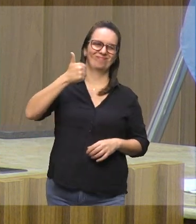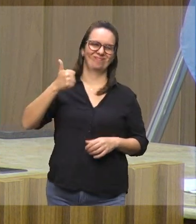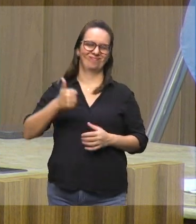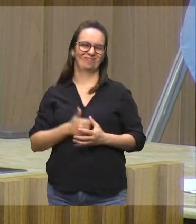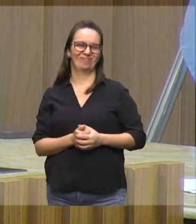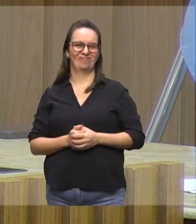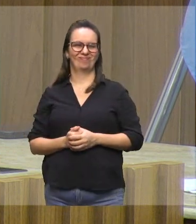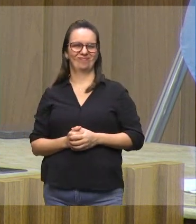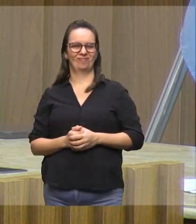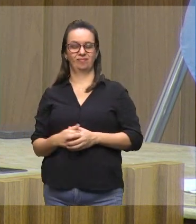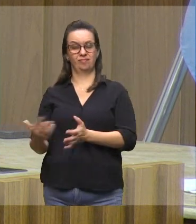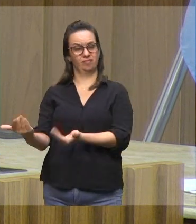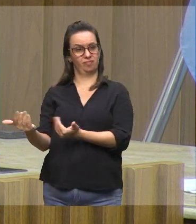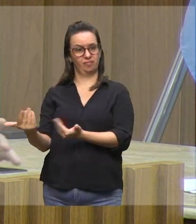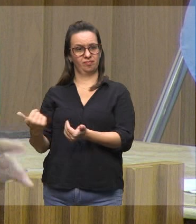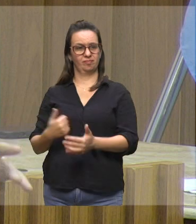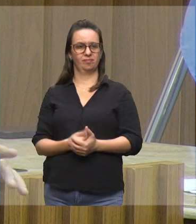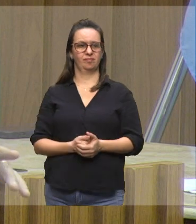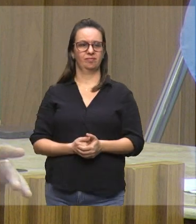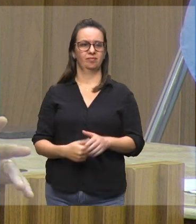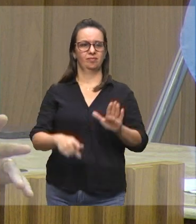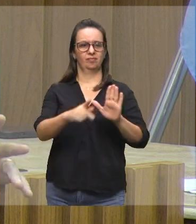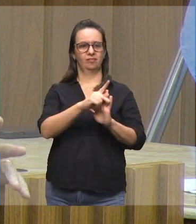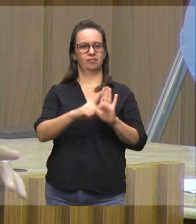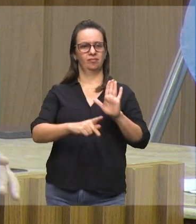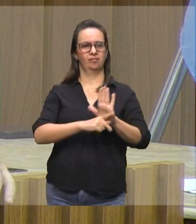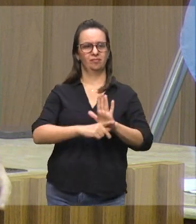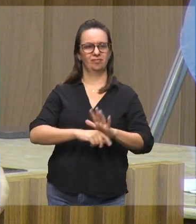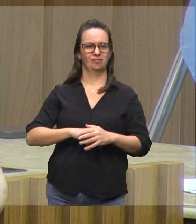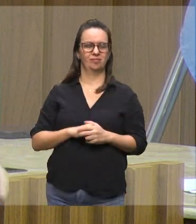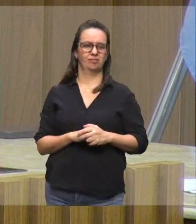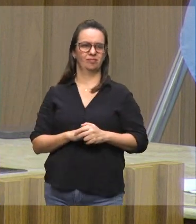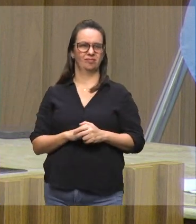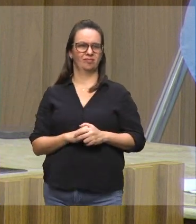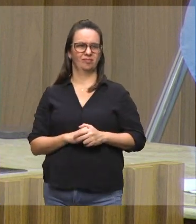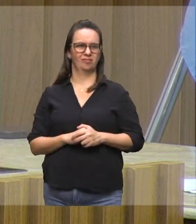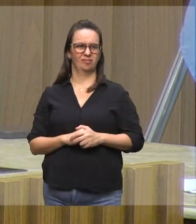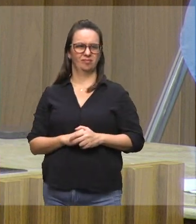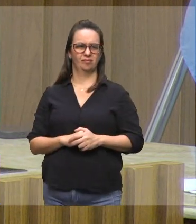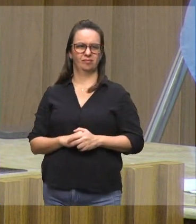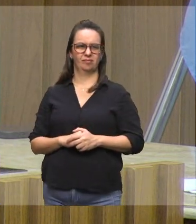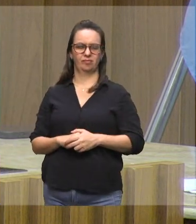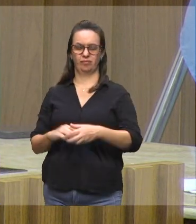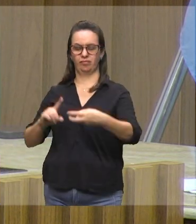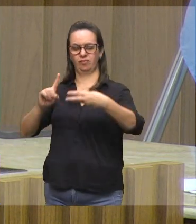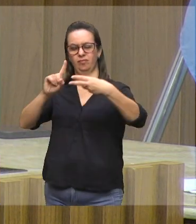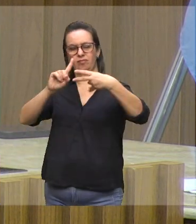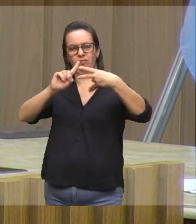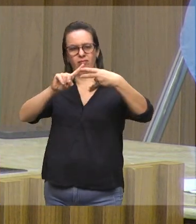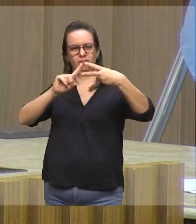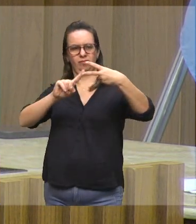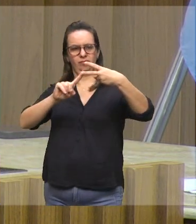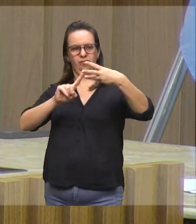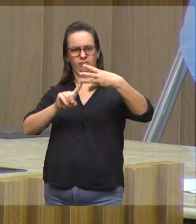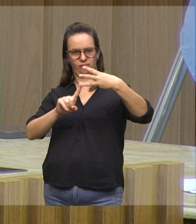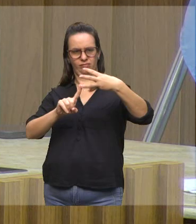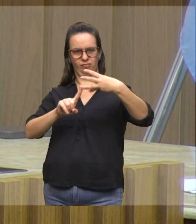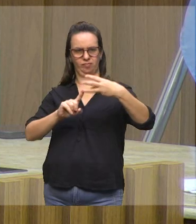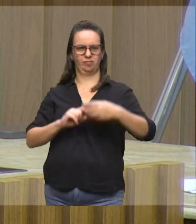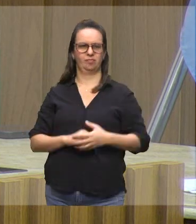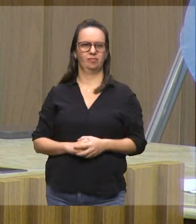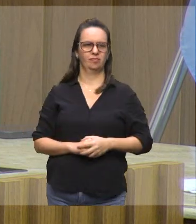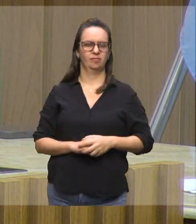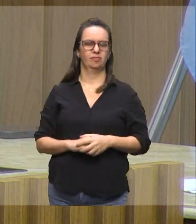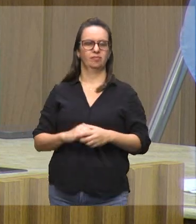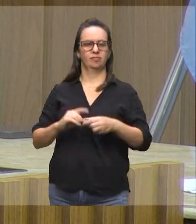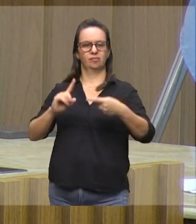interessante para os alunos. E esse projeto, na verdade, ele é subdividido em três itens, né, que classifica primeiro algumas